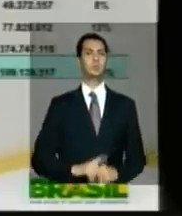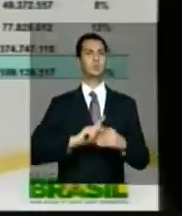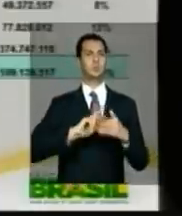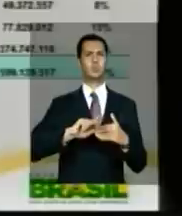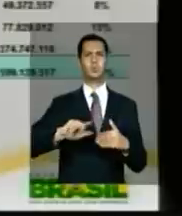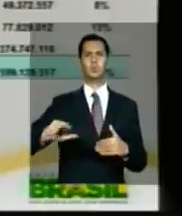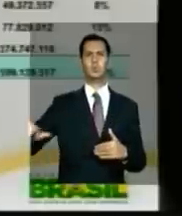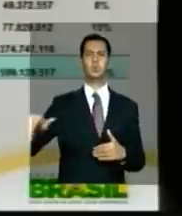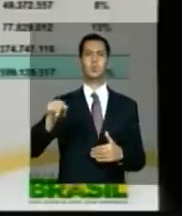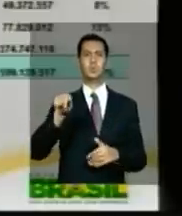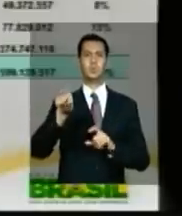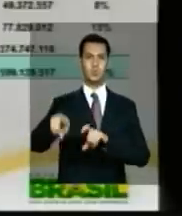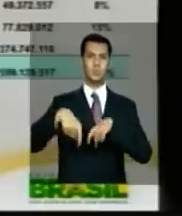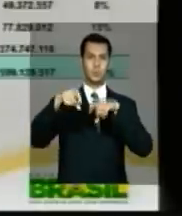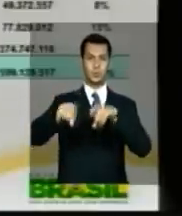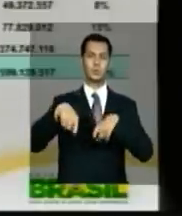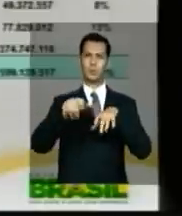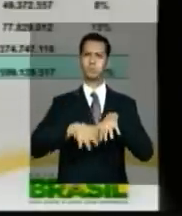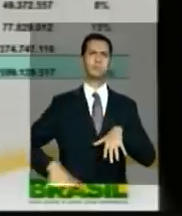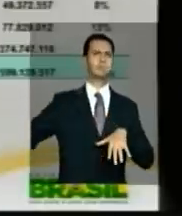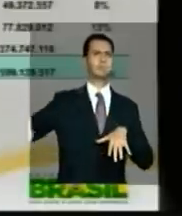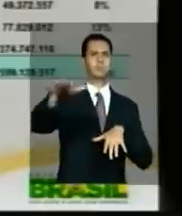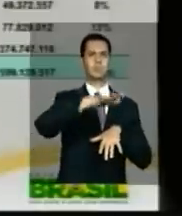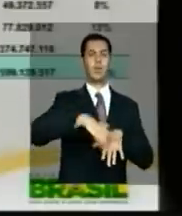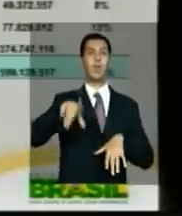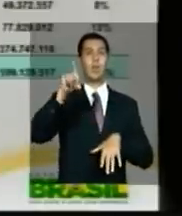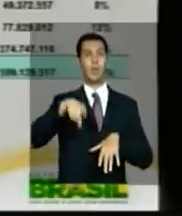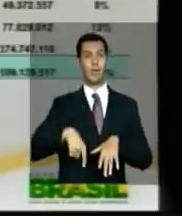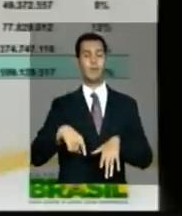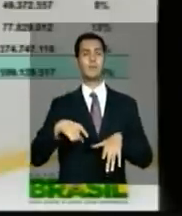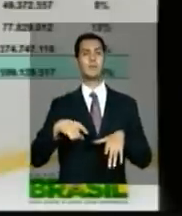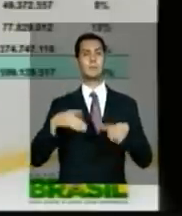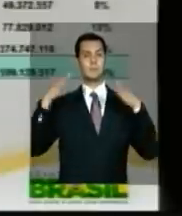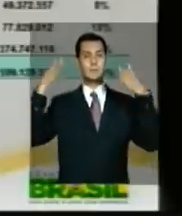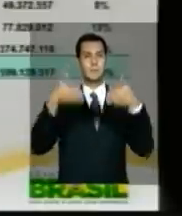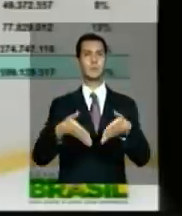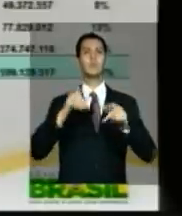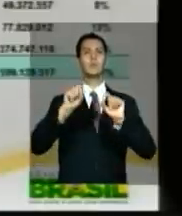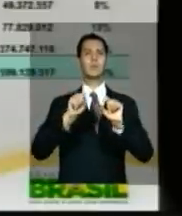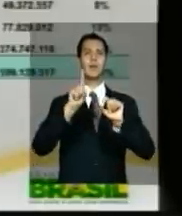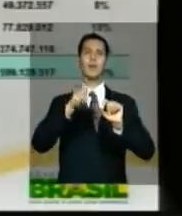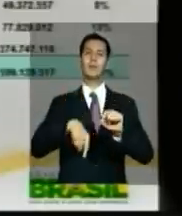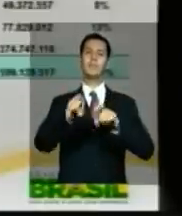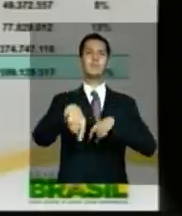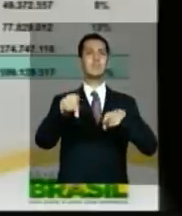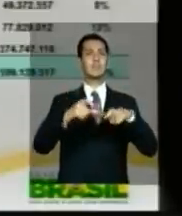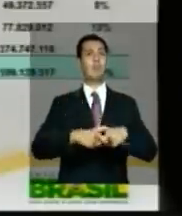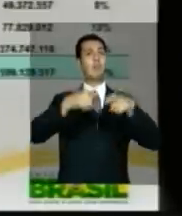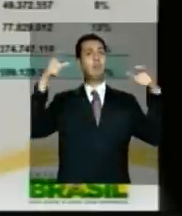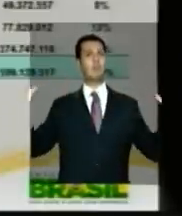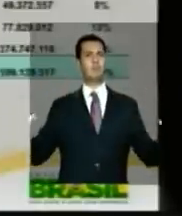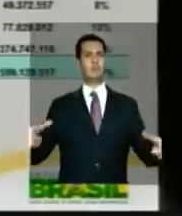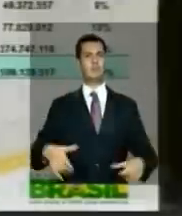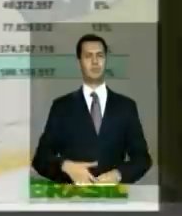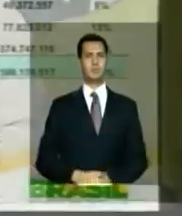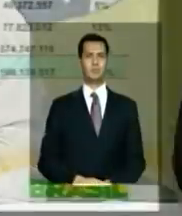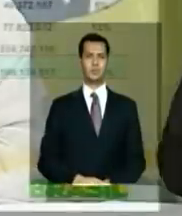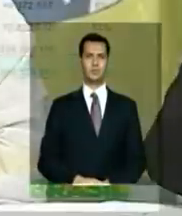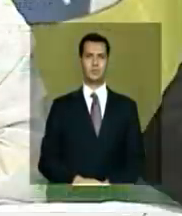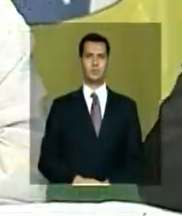extensão Rural desse país está concentrado n Grandes propriedades